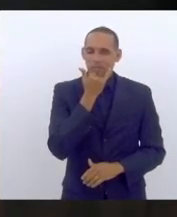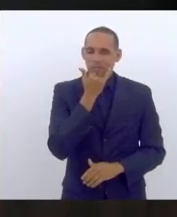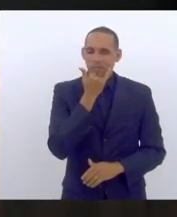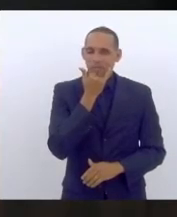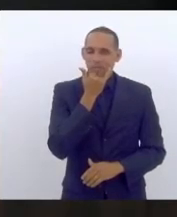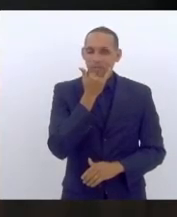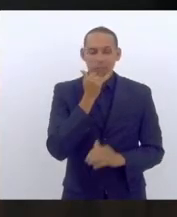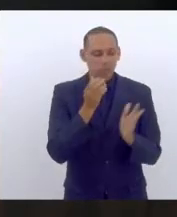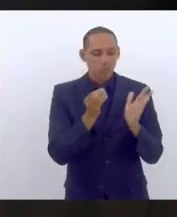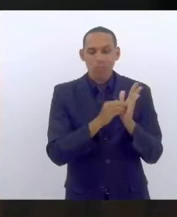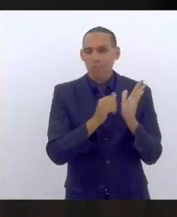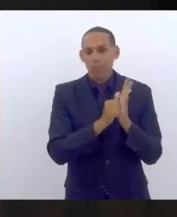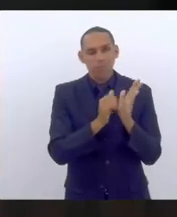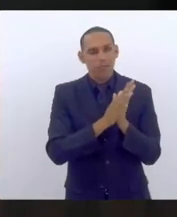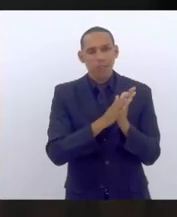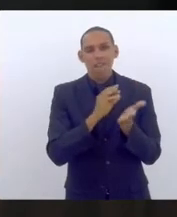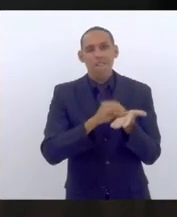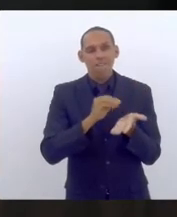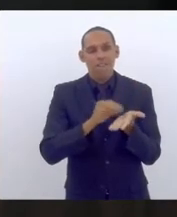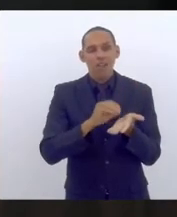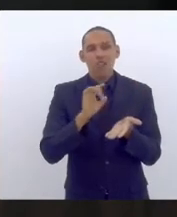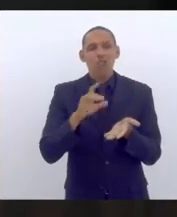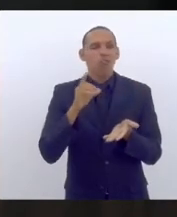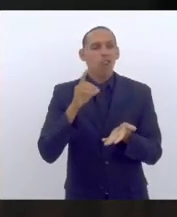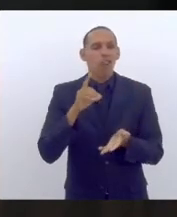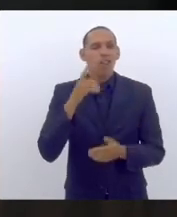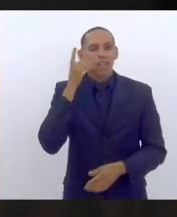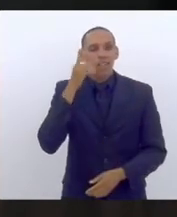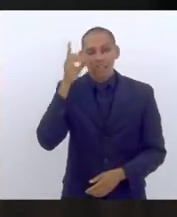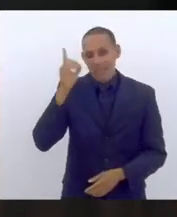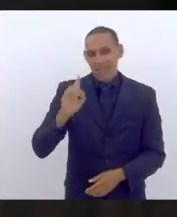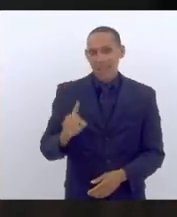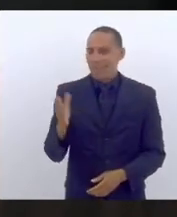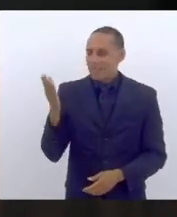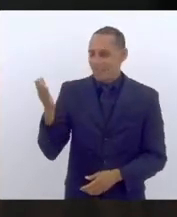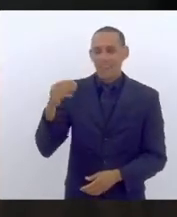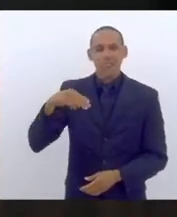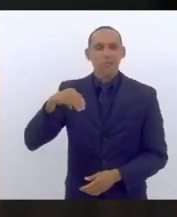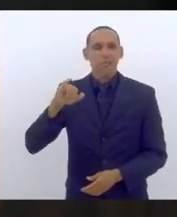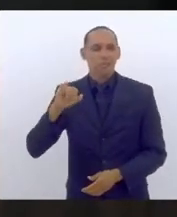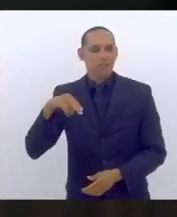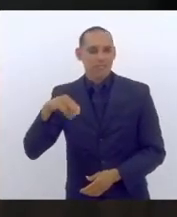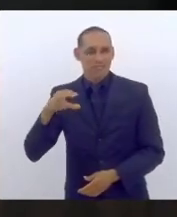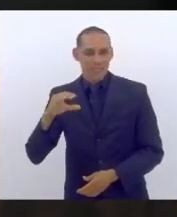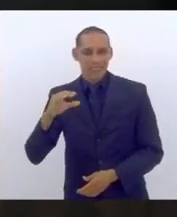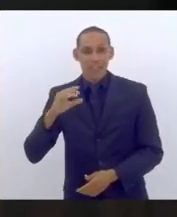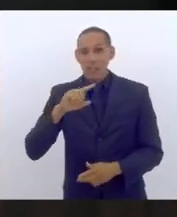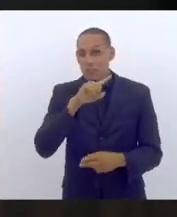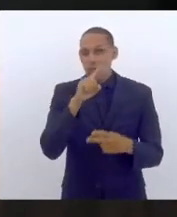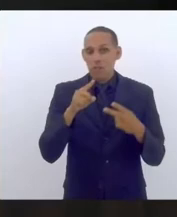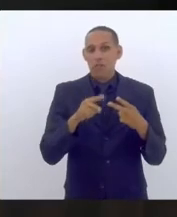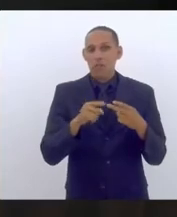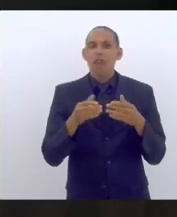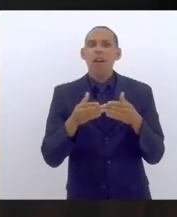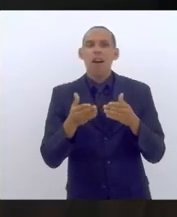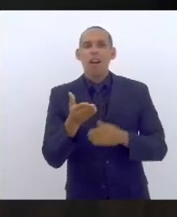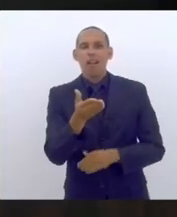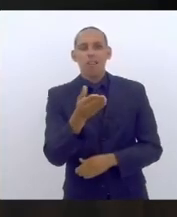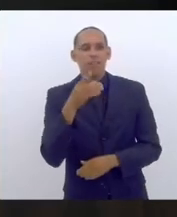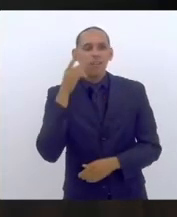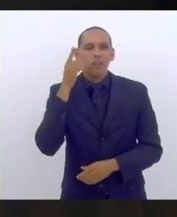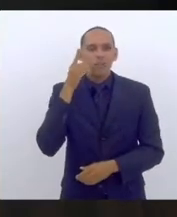é que não tava anotado aqui tava só com uma deputada Dani então deputado Carlos Mickey em seguida eu abro para o